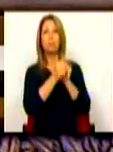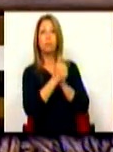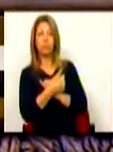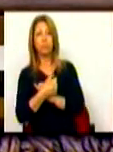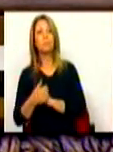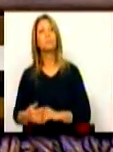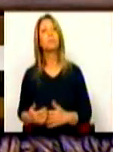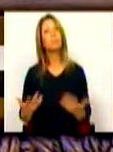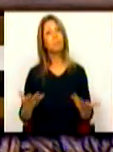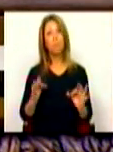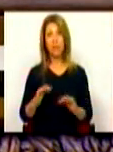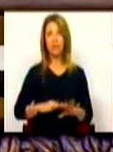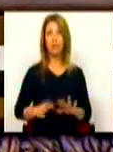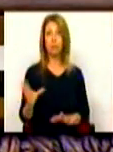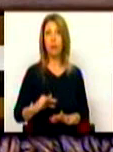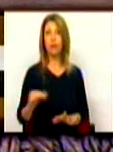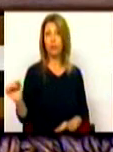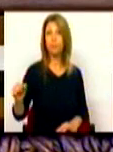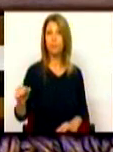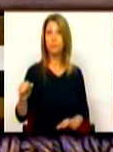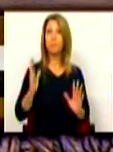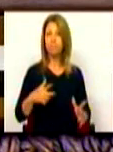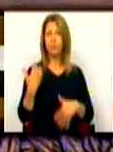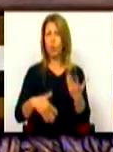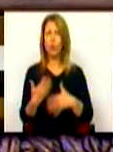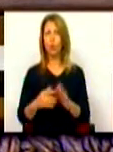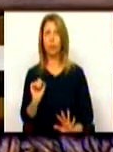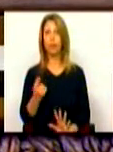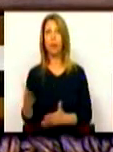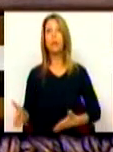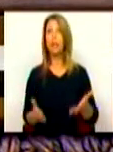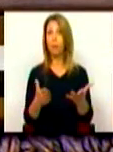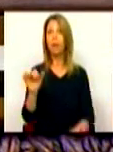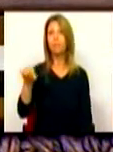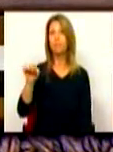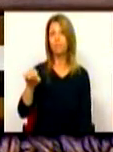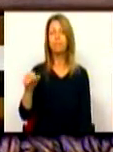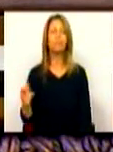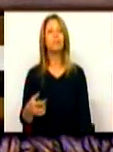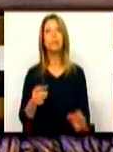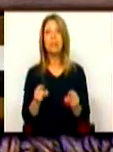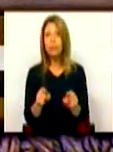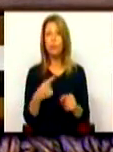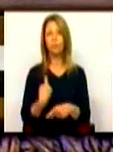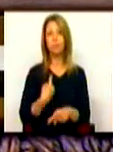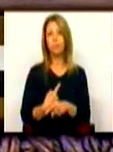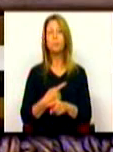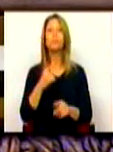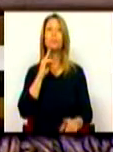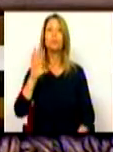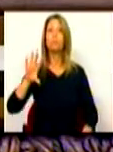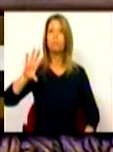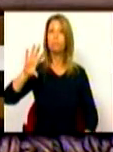fazer mais? É. É preciso continuar e acelerar este caminho? É. E é isso mesmo que o Governo está a